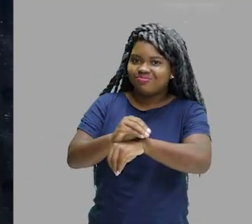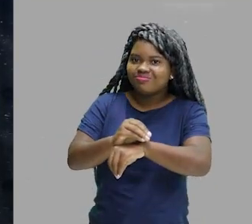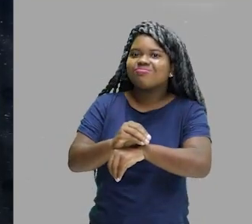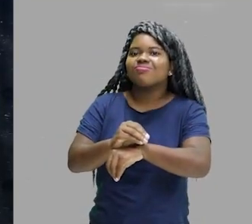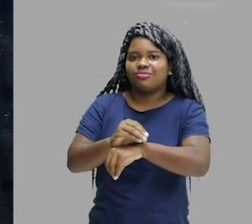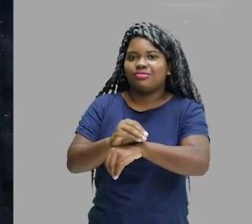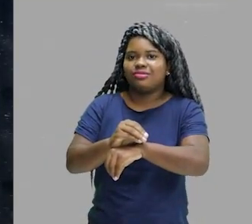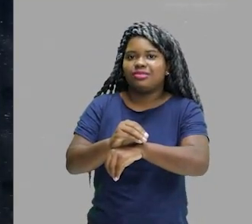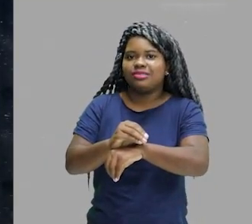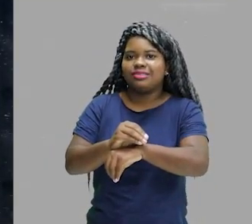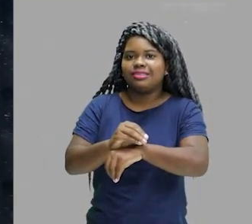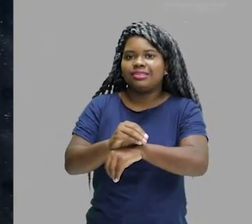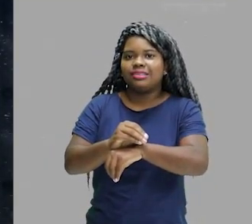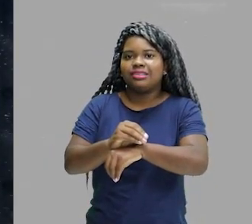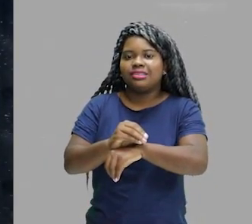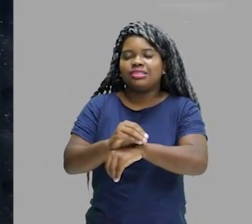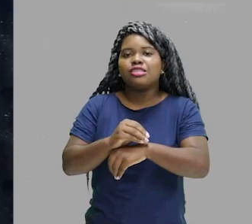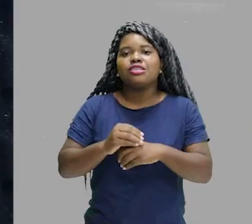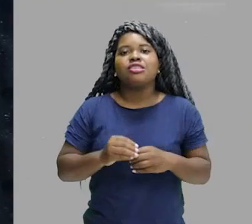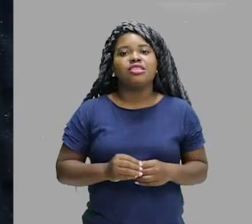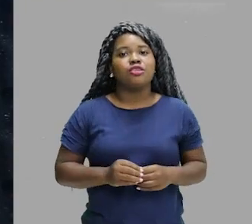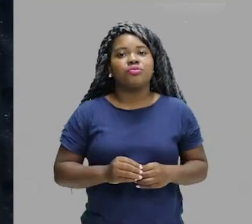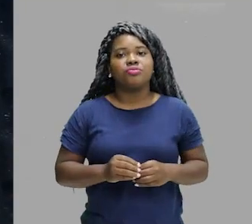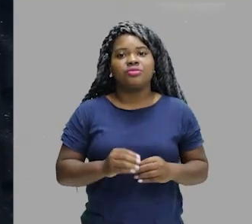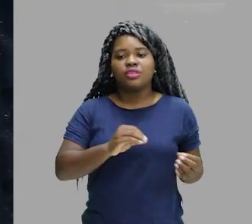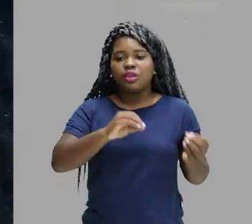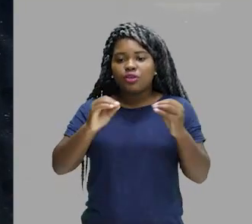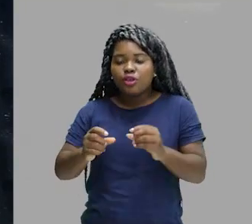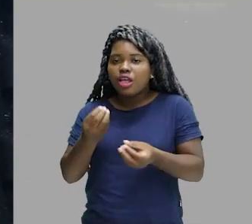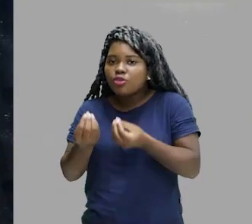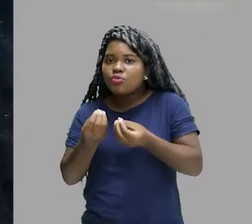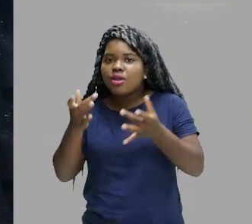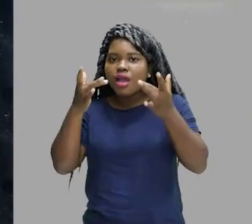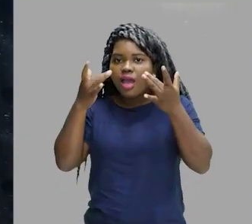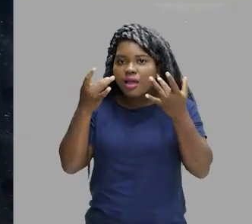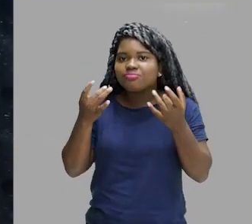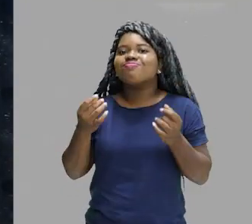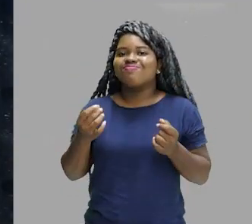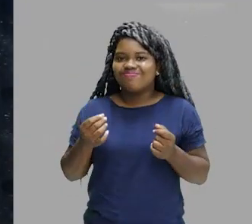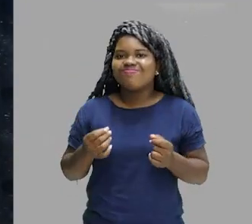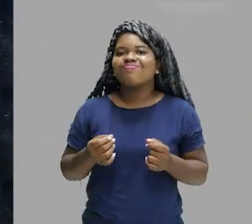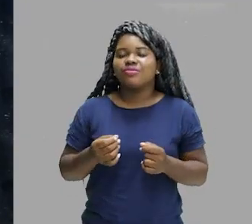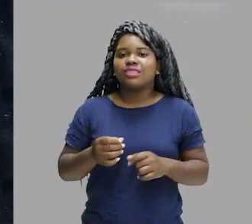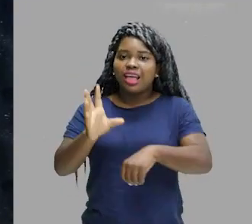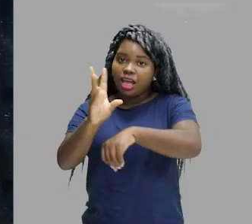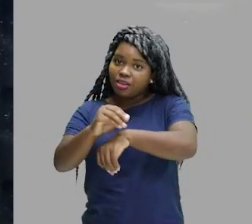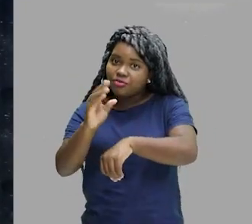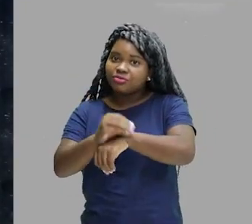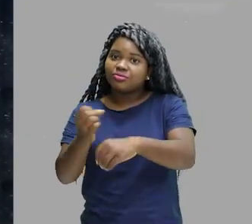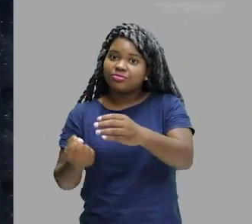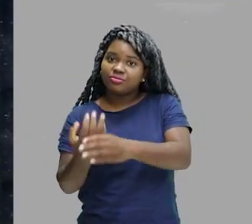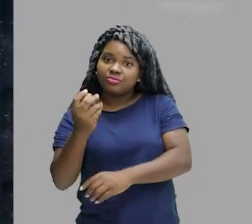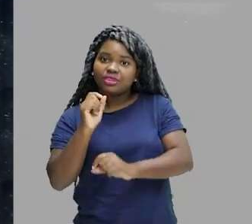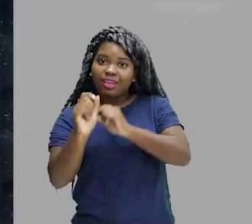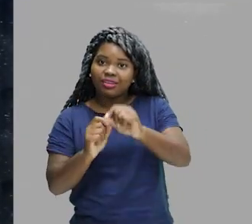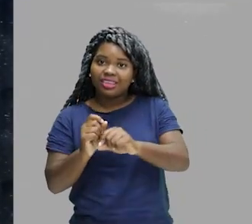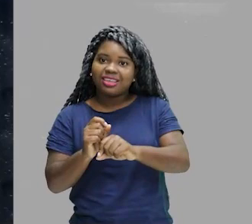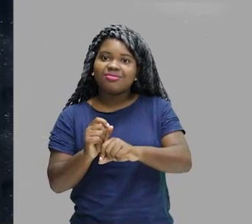ela vai ganhar um status no século XX de arte. A fotografia dá origem, por exemplo, ao cinema, né? Mas isso é um assunto para outra